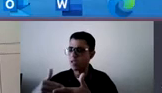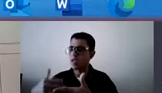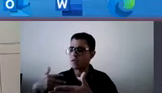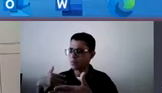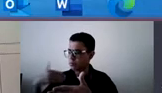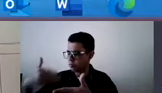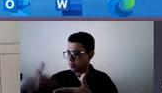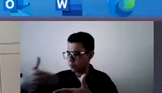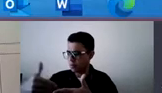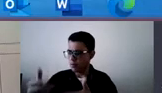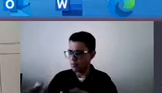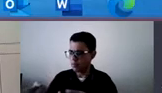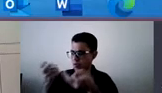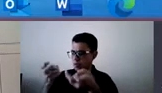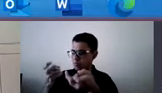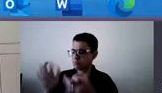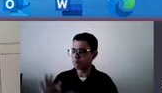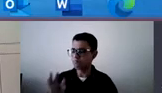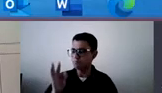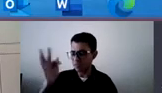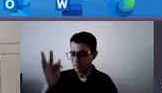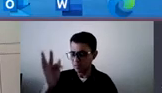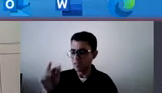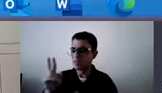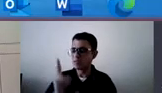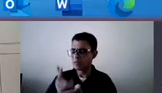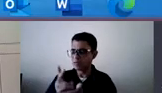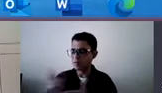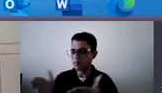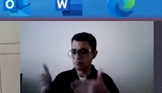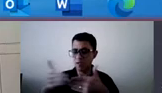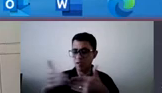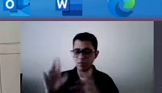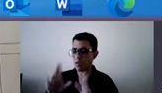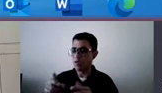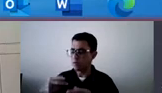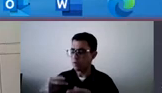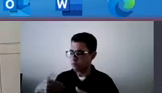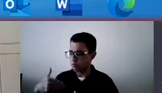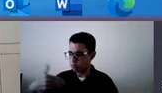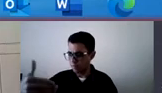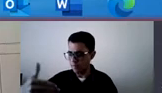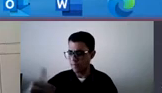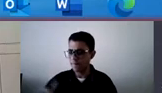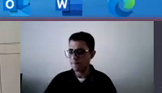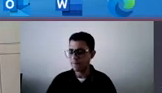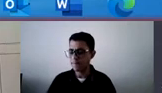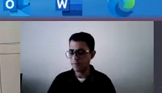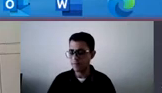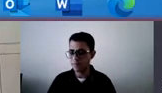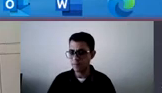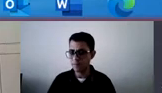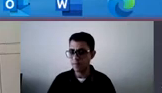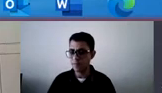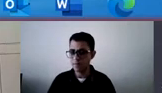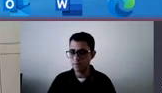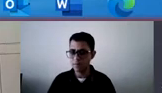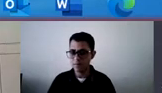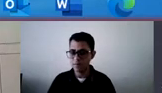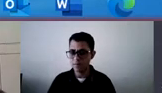situação que eu vejo a longo prazo até, não a curto prazo, de curto prazo para longo prazo, essa situação. Perfeito.